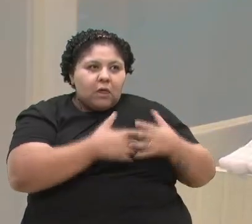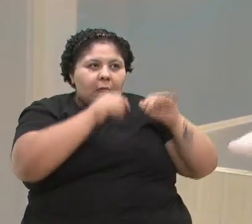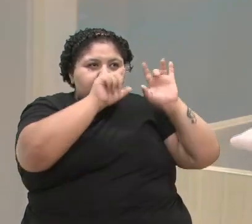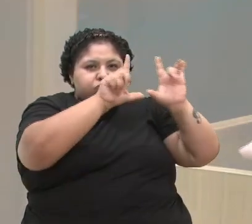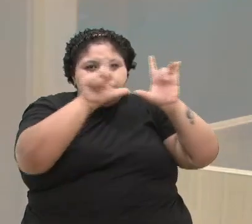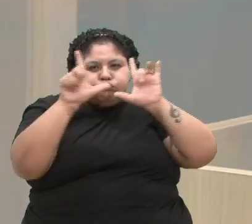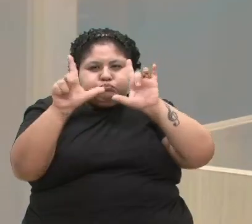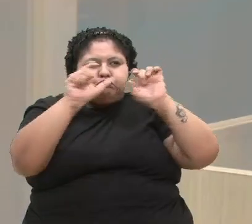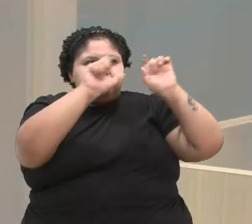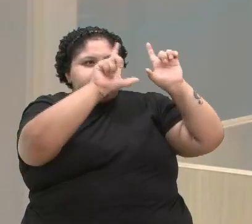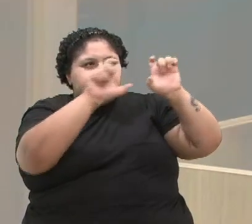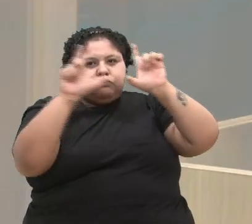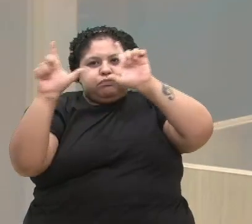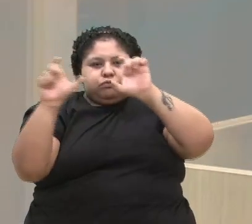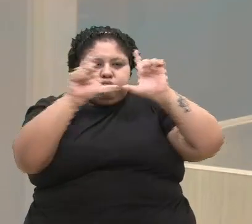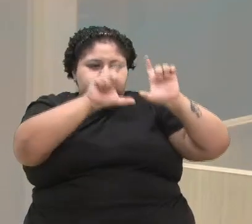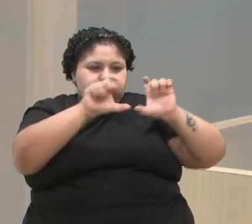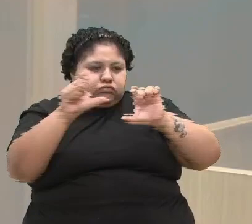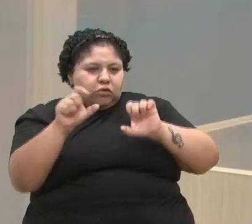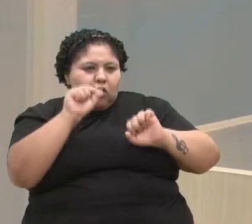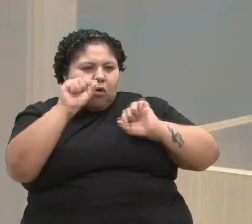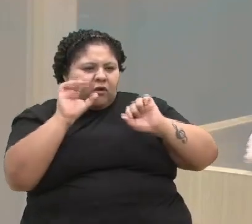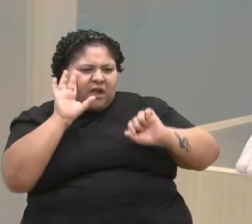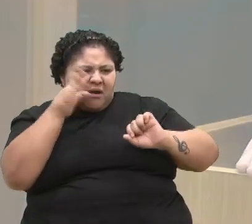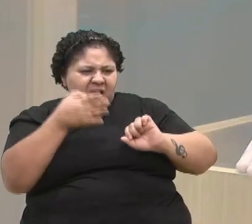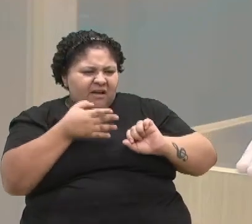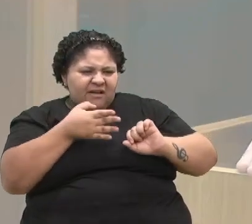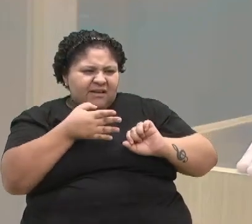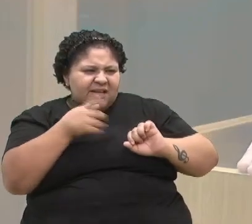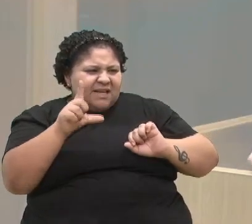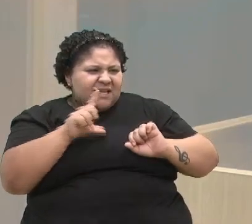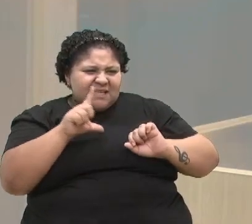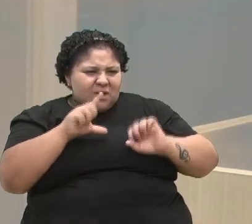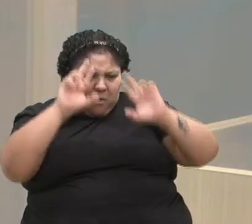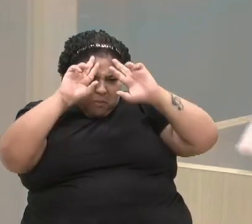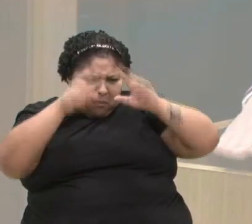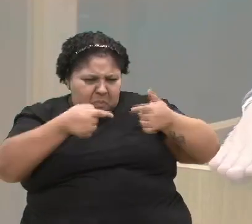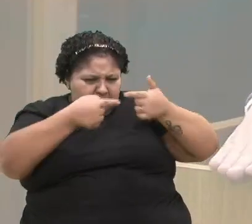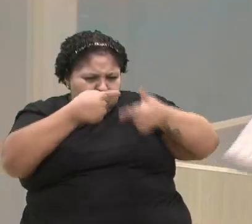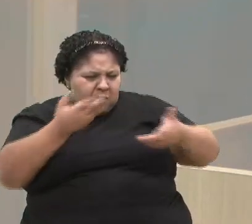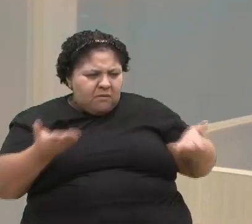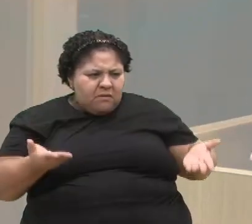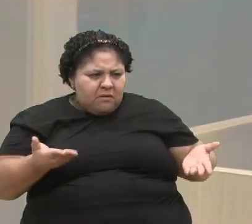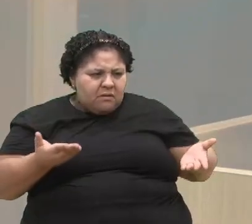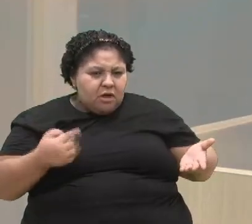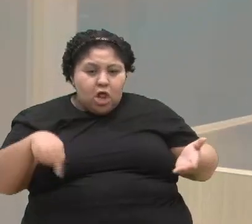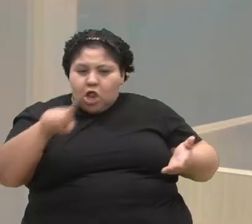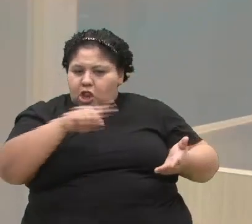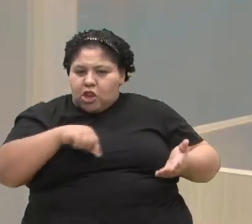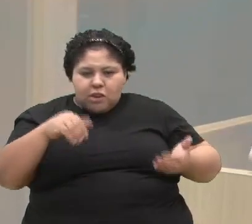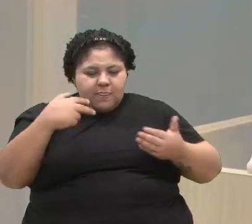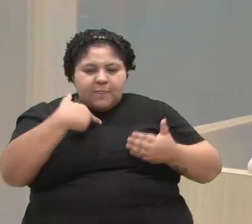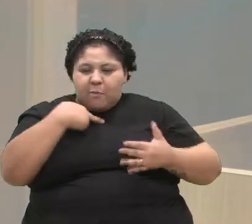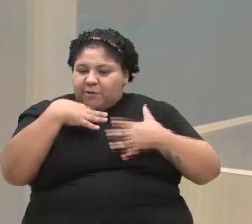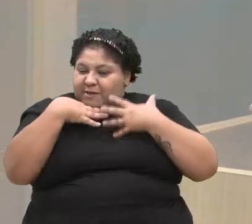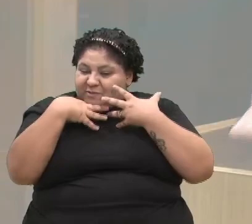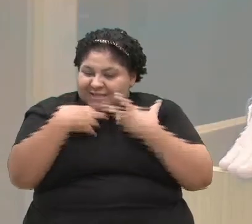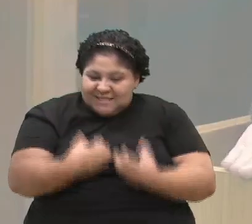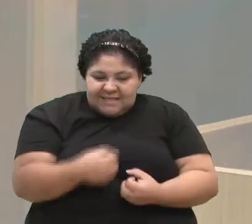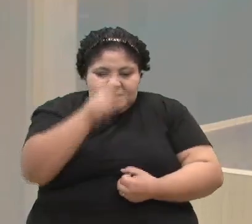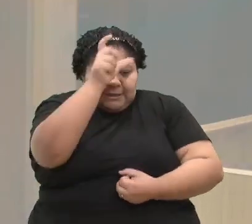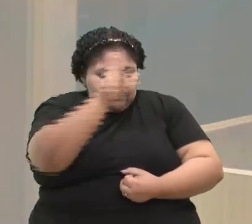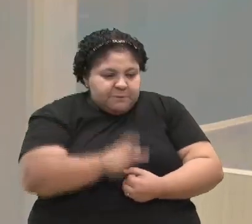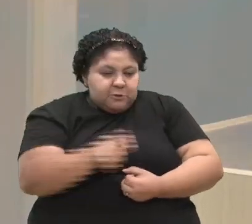porque o que está acontecendo ali é praticamente desumano. Não podemos aceitar que a população fique ali sofrendo com